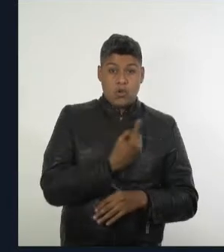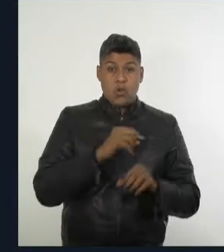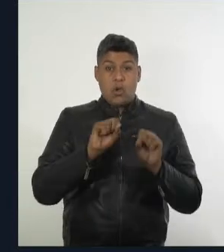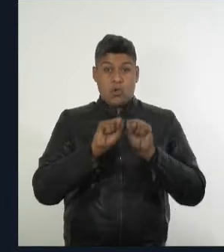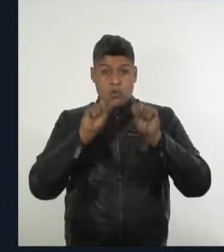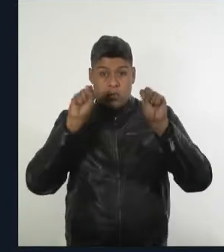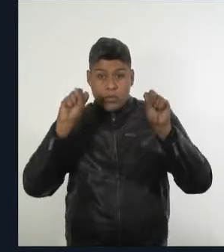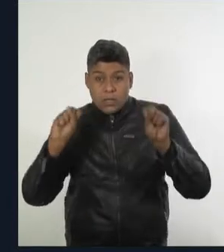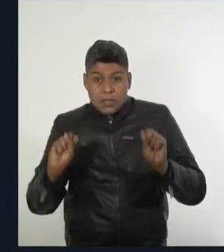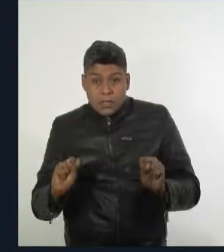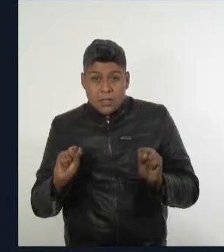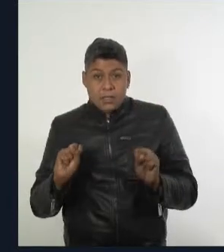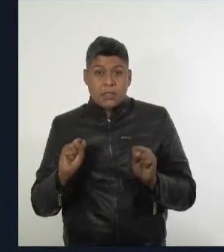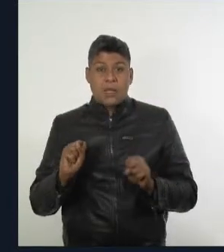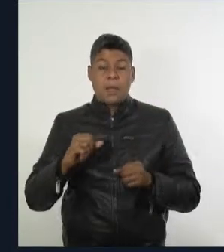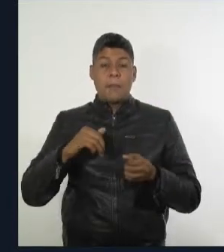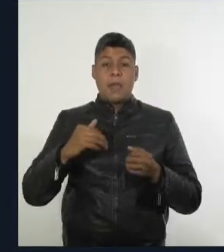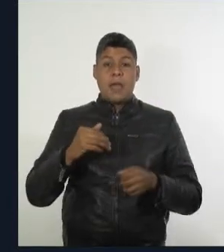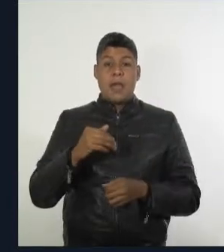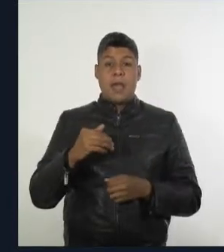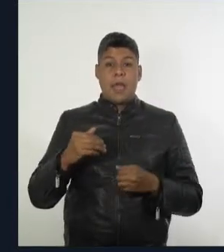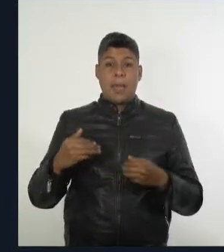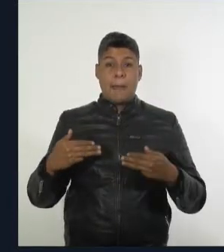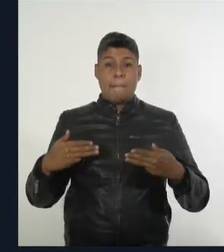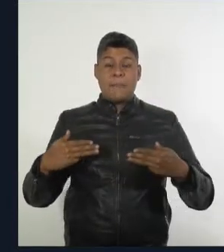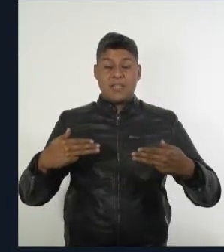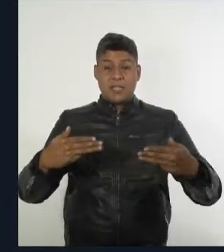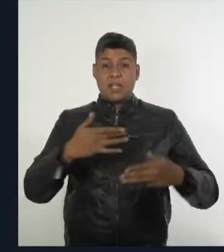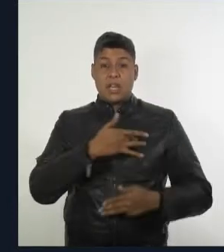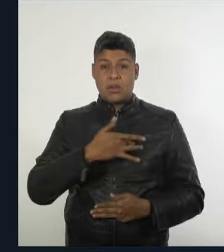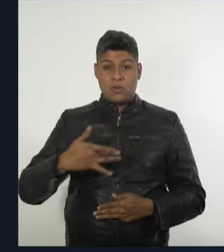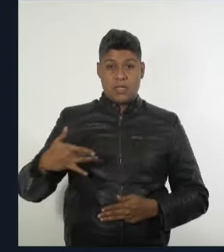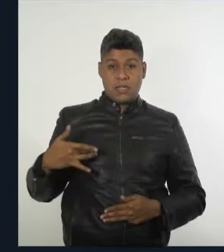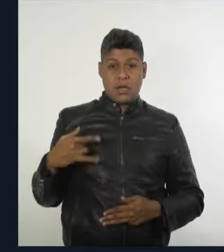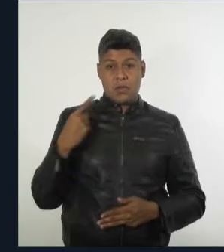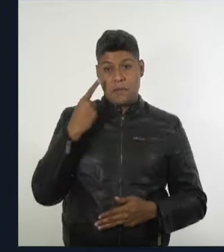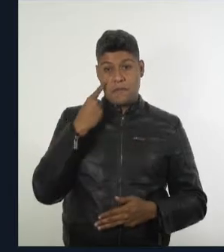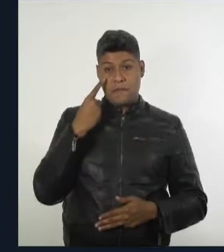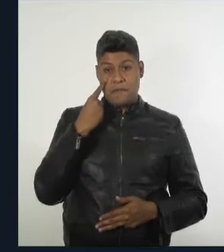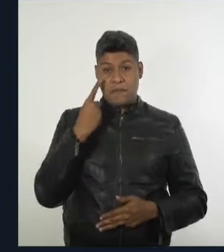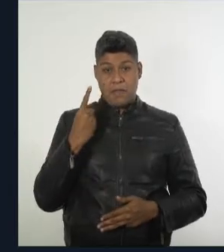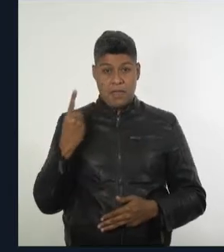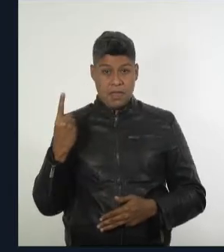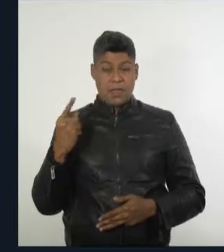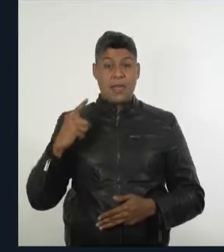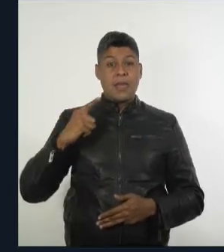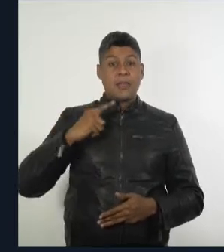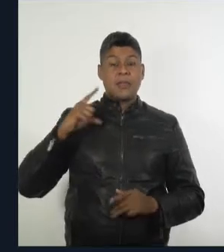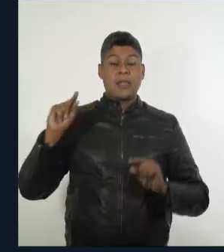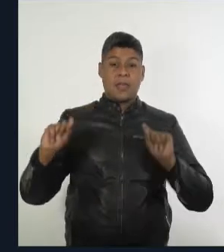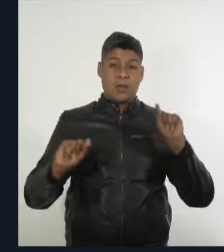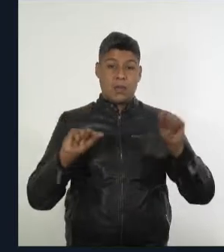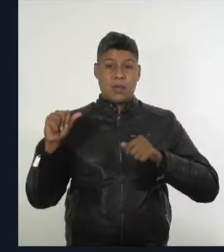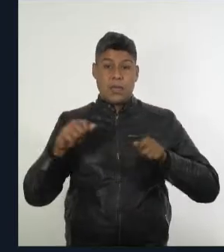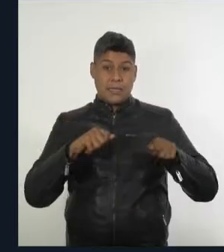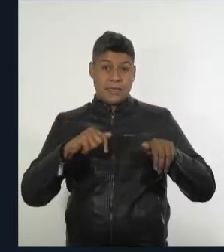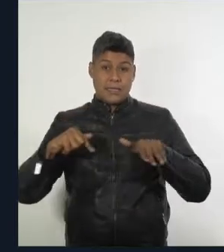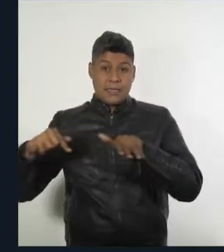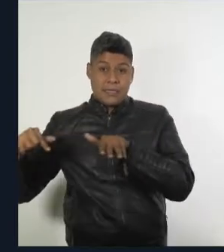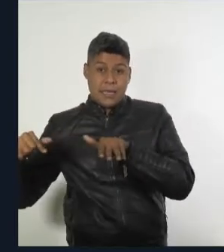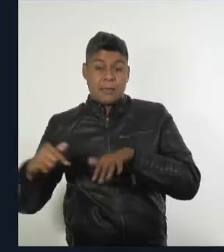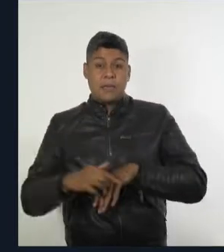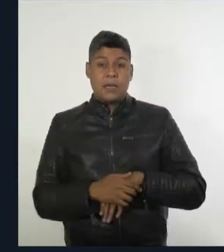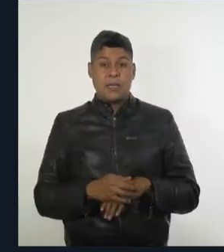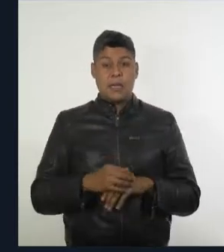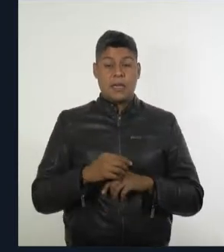também pelo sistema do Ministério da Saúde. Então, como se pode ver aqui, também temos aí, nessas semanas